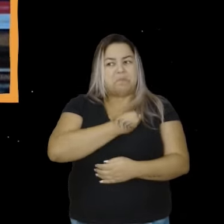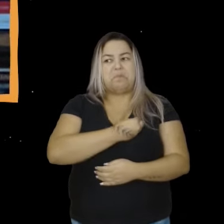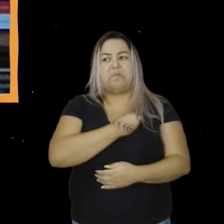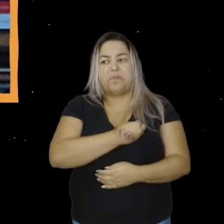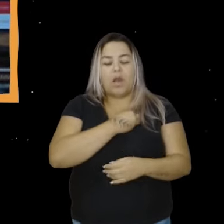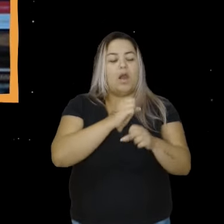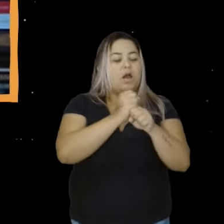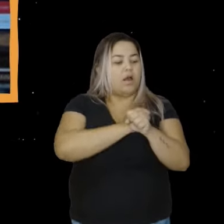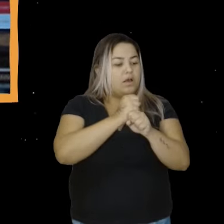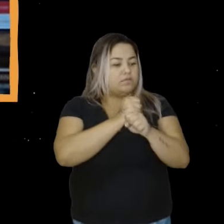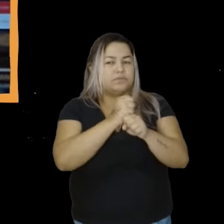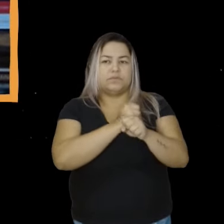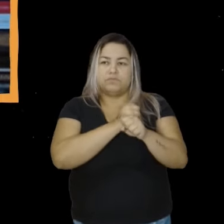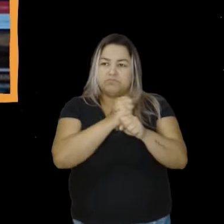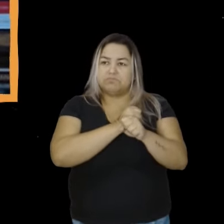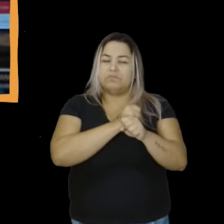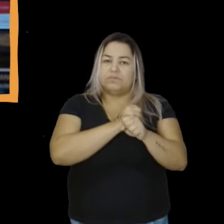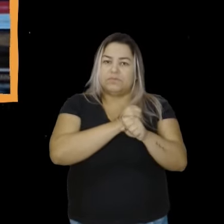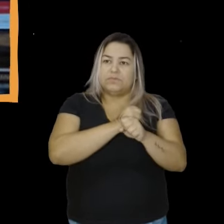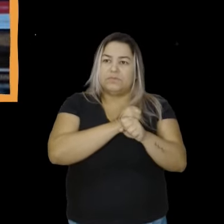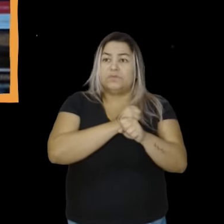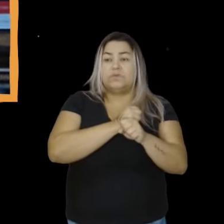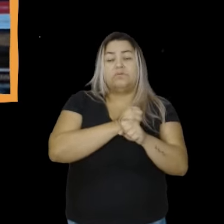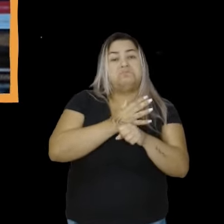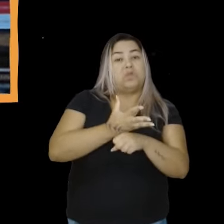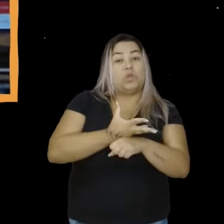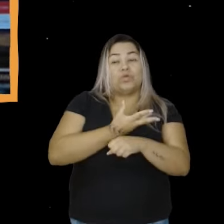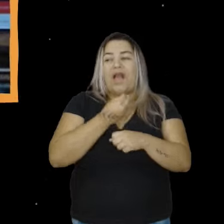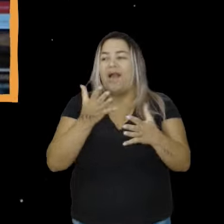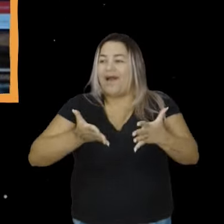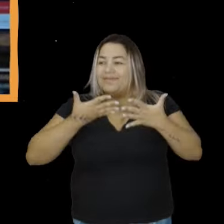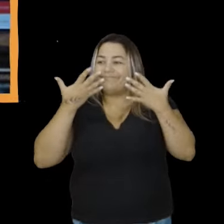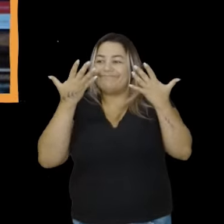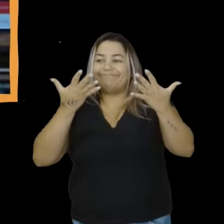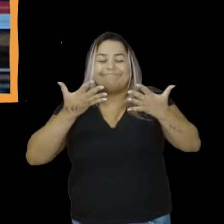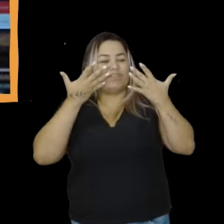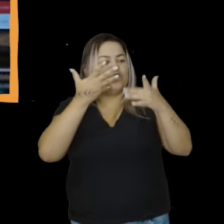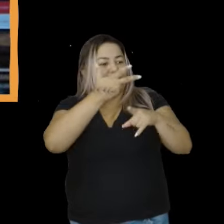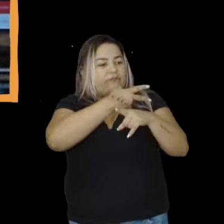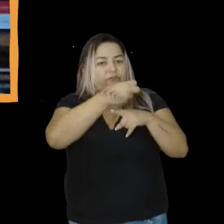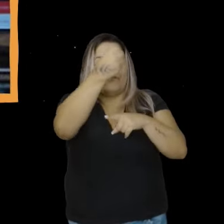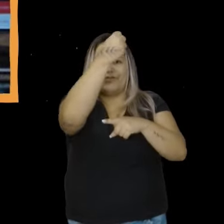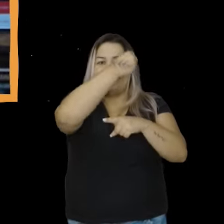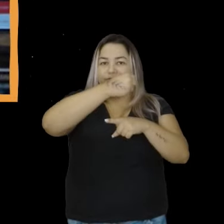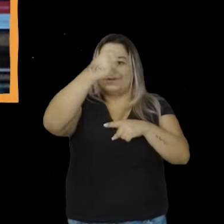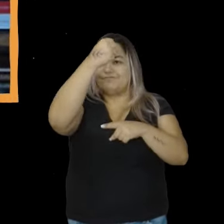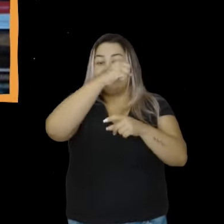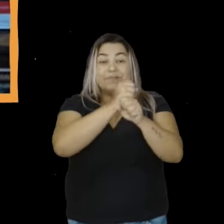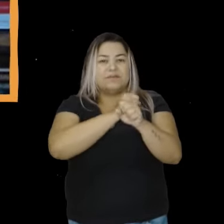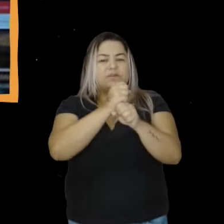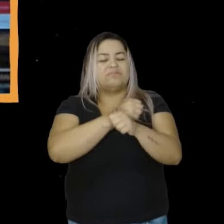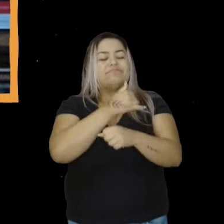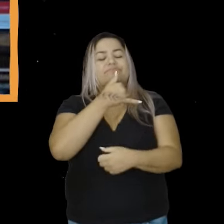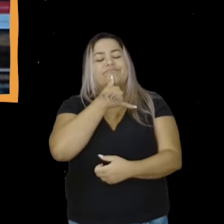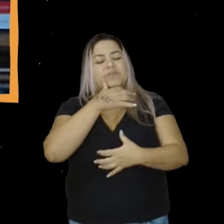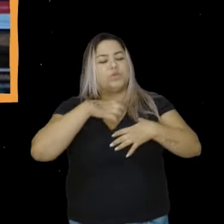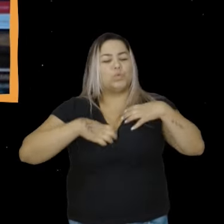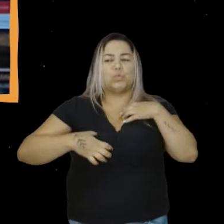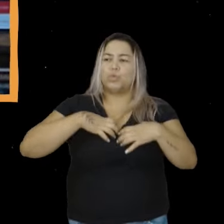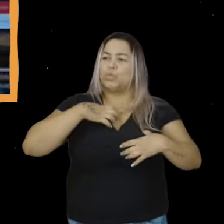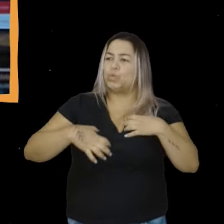anos duros, anos poéticos, anos de alegria, anos de vitória, mas anos também de tristeza e de